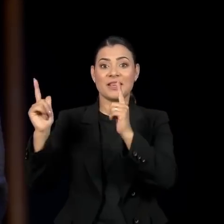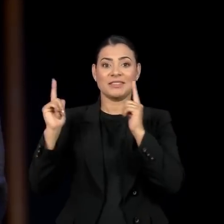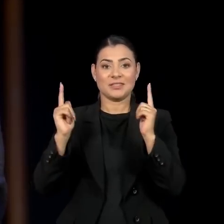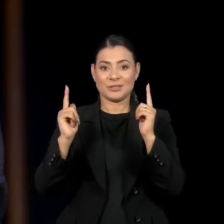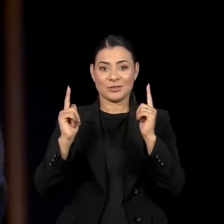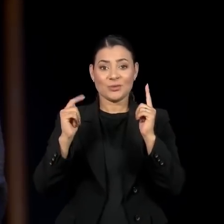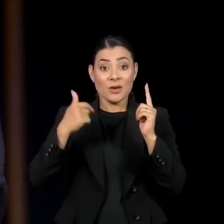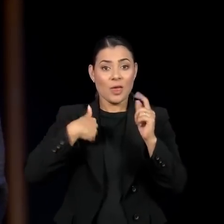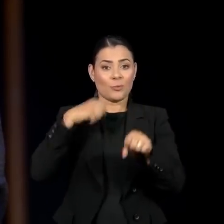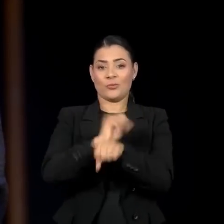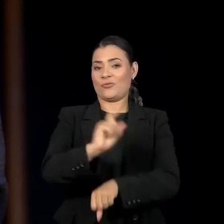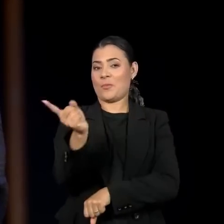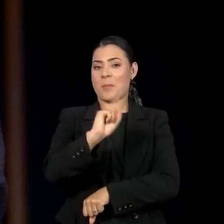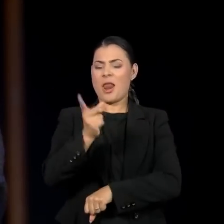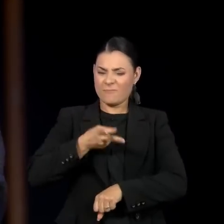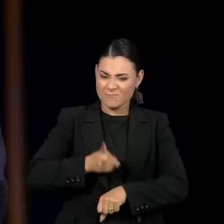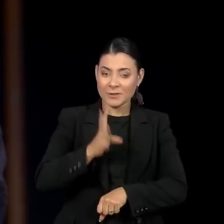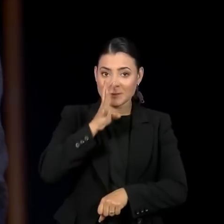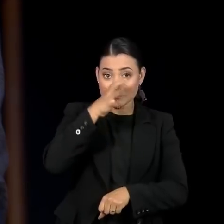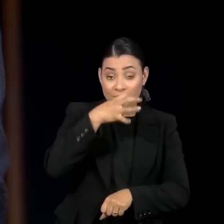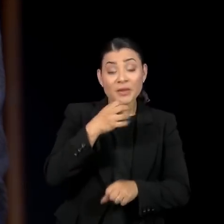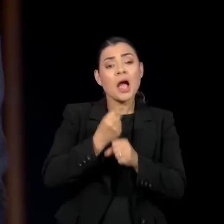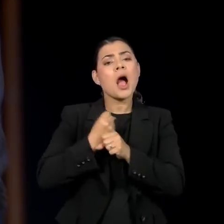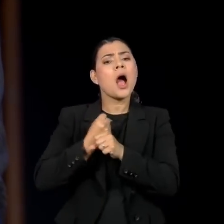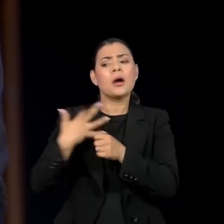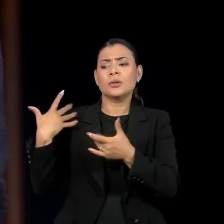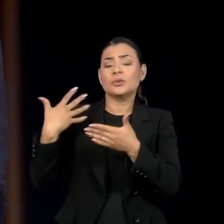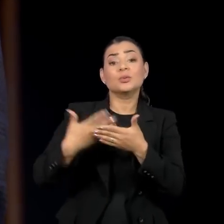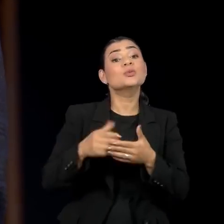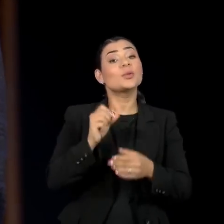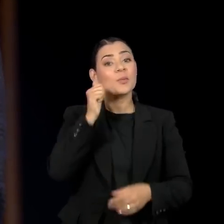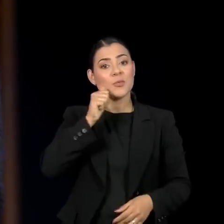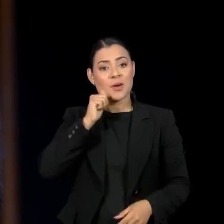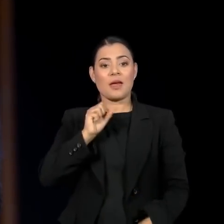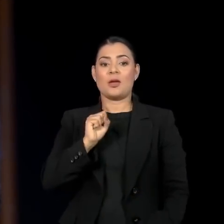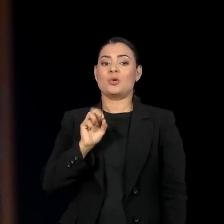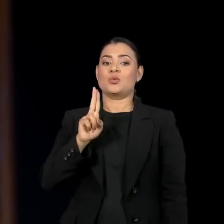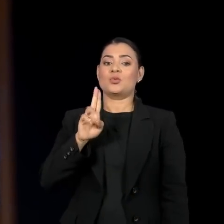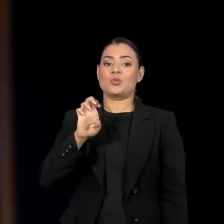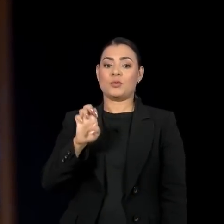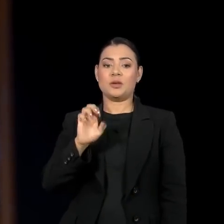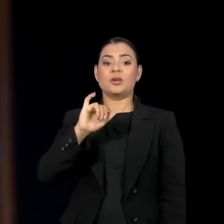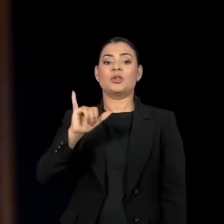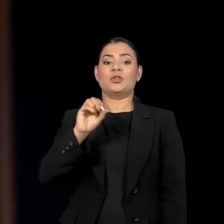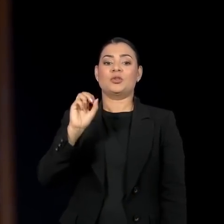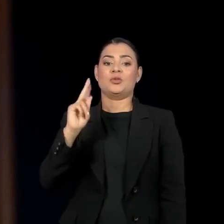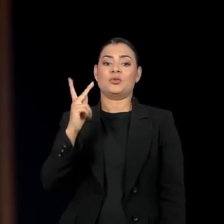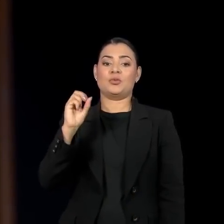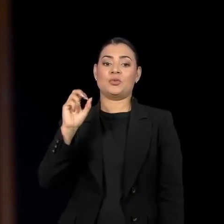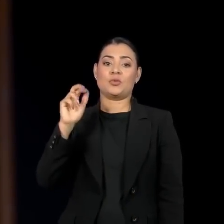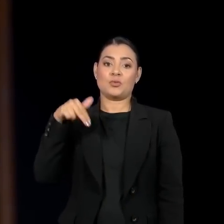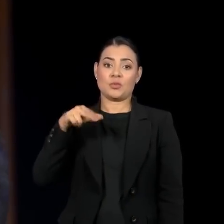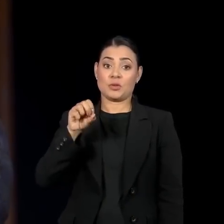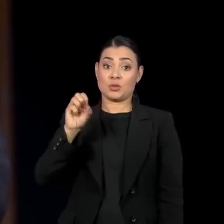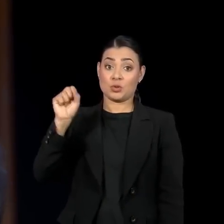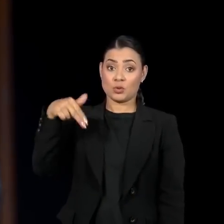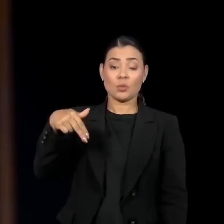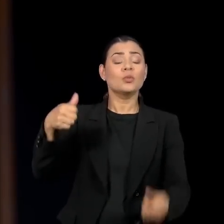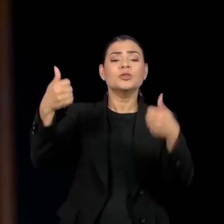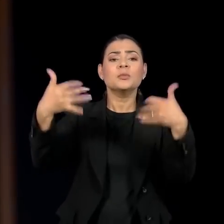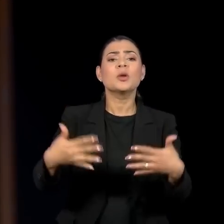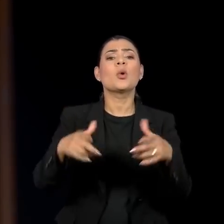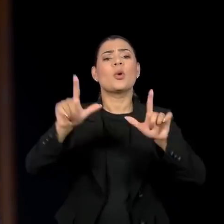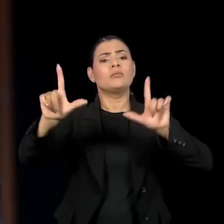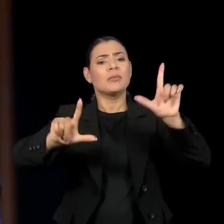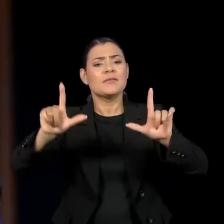não vou parar. Durante décadas, Sue Johansson usou TV, livros, jornais para informar